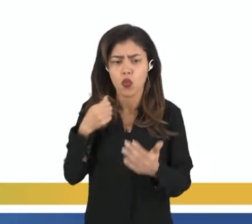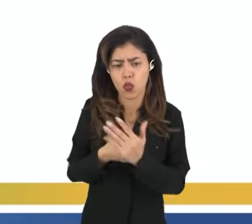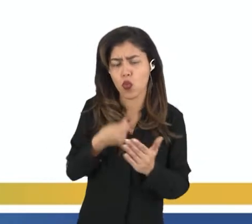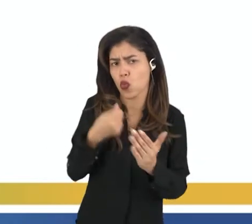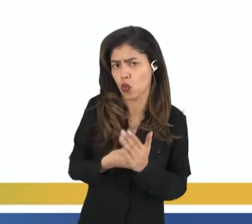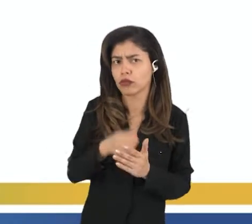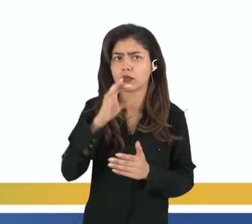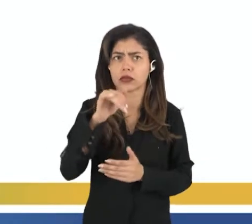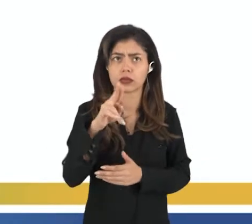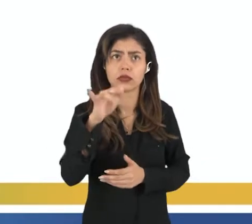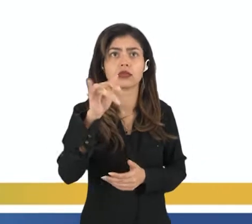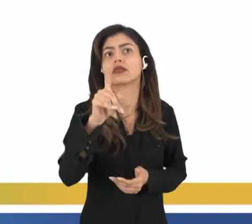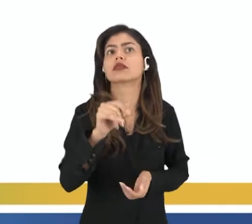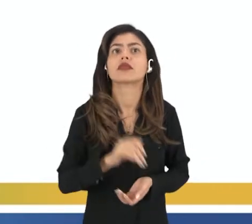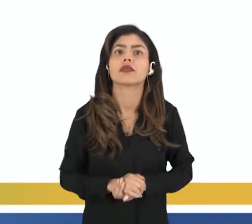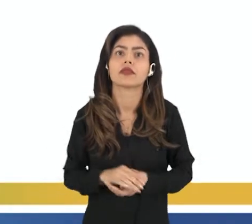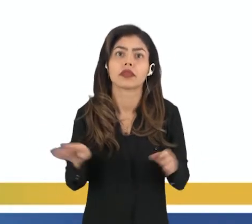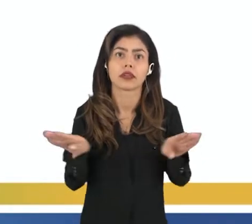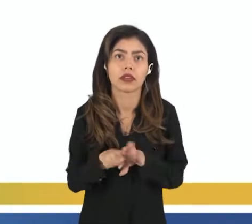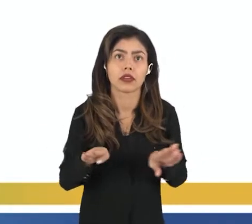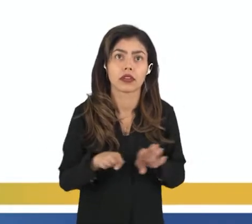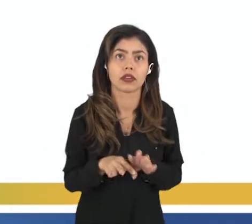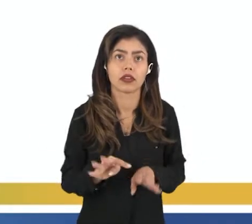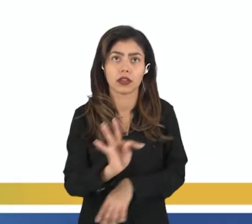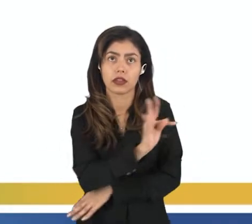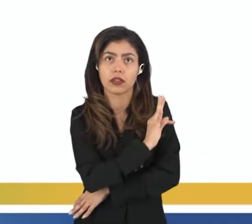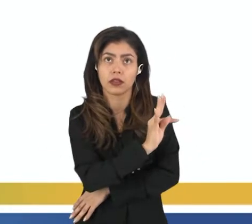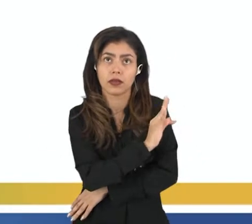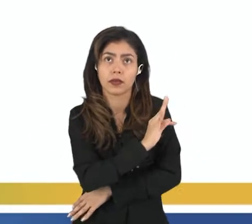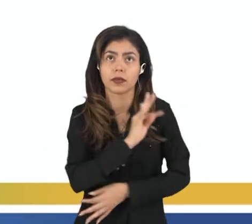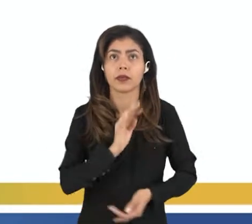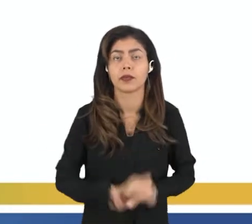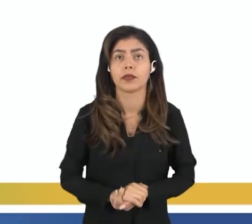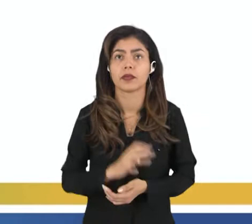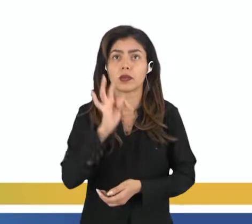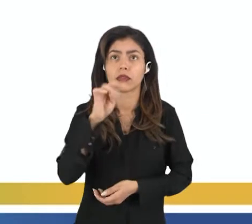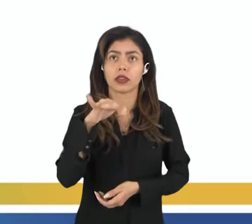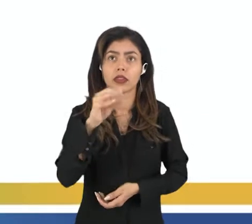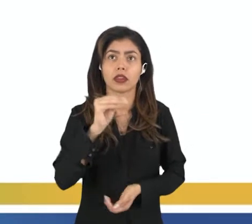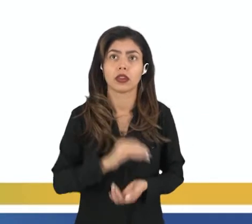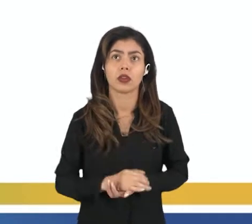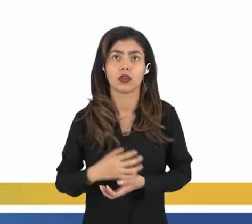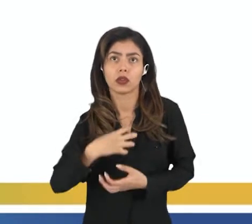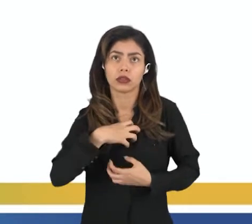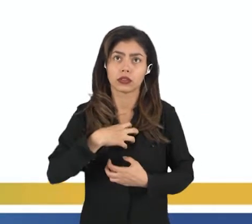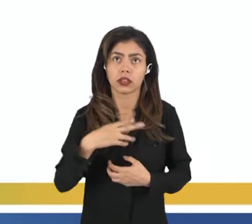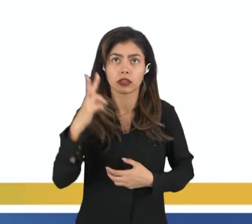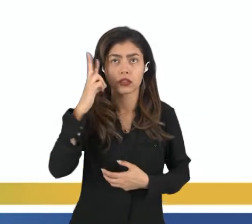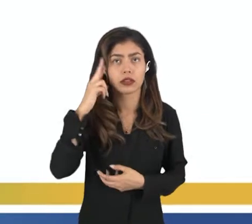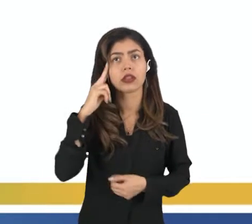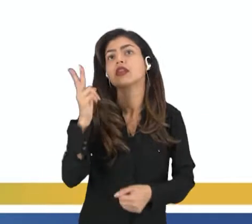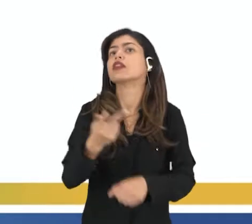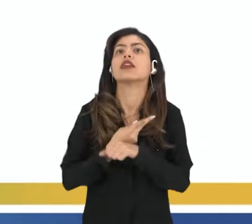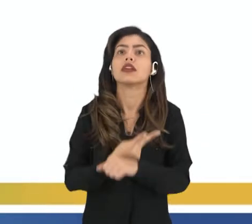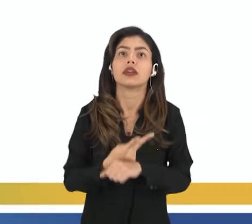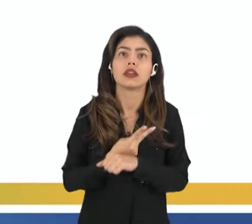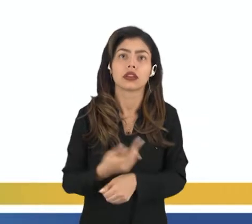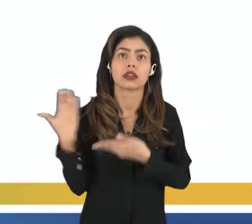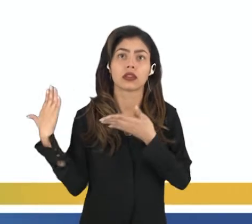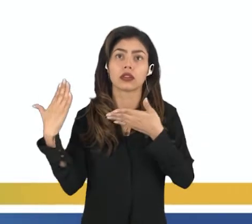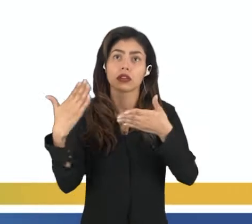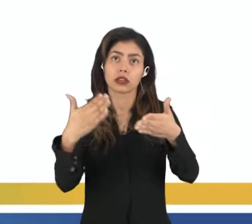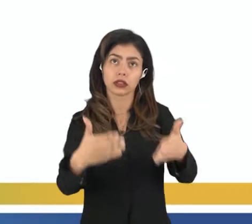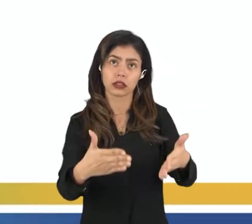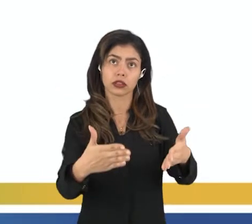ousadia. Temos o arvorismo técnico. É o estilo utilizado normalmente por